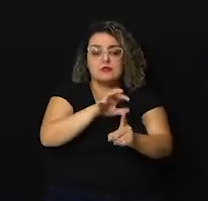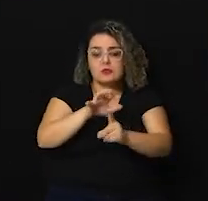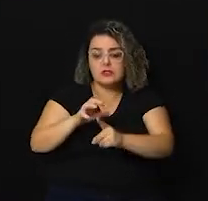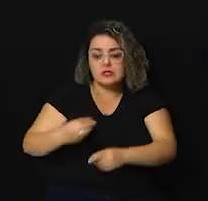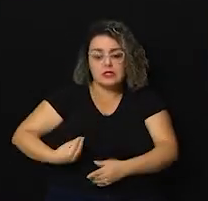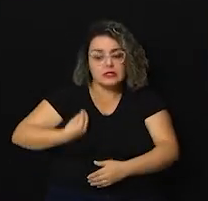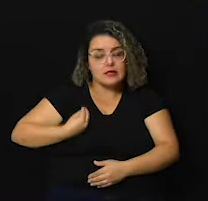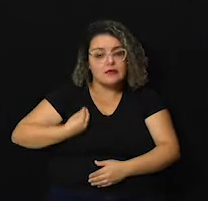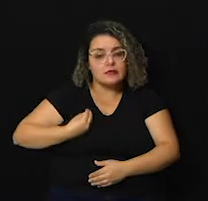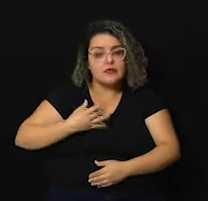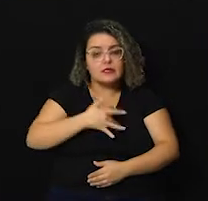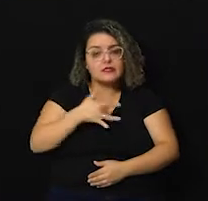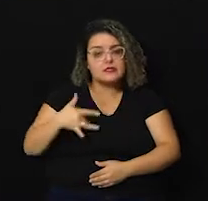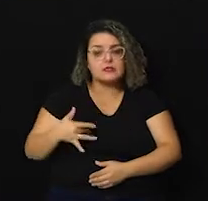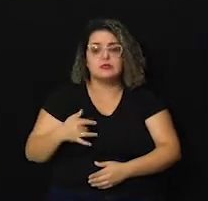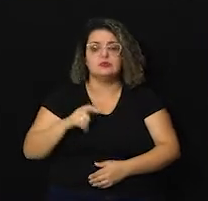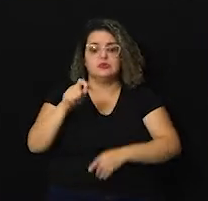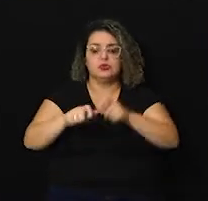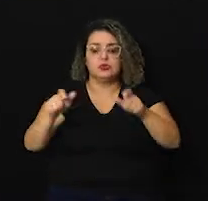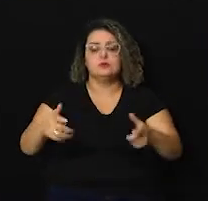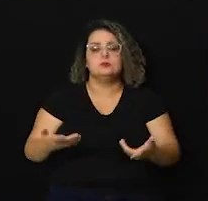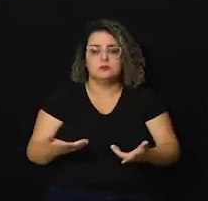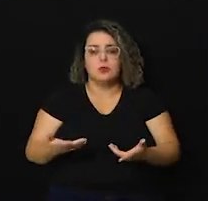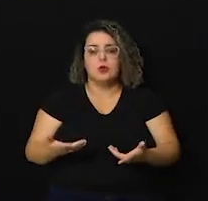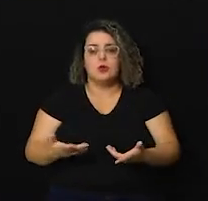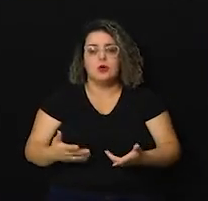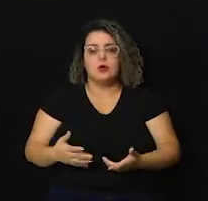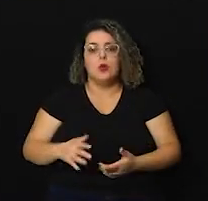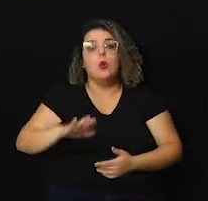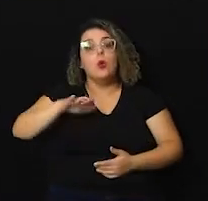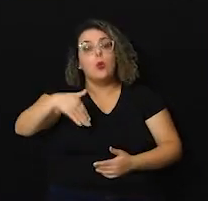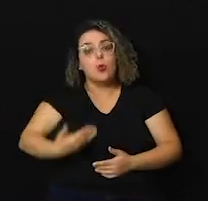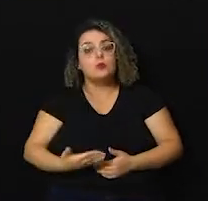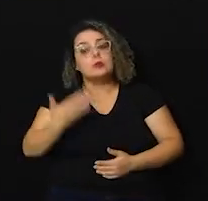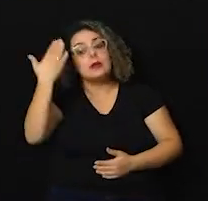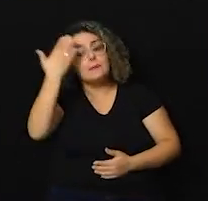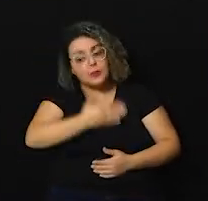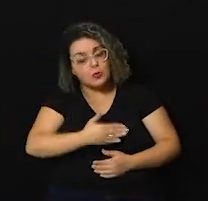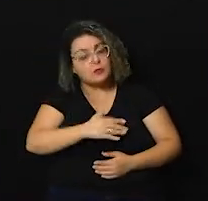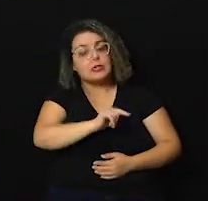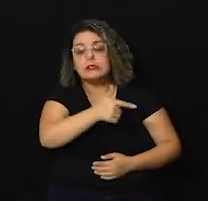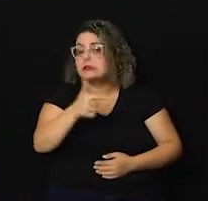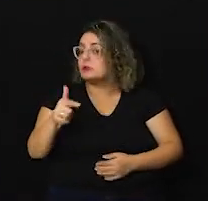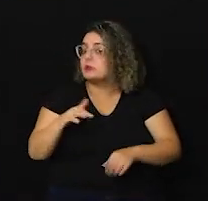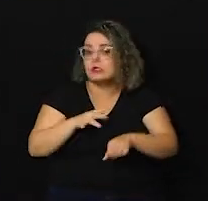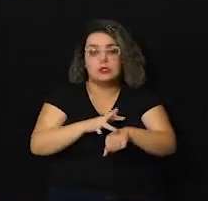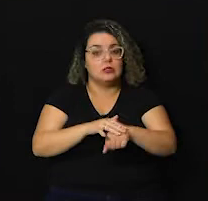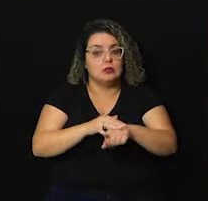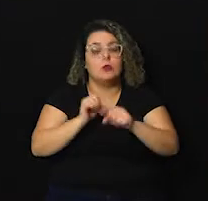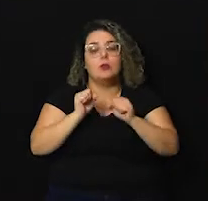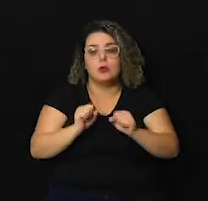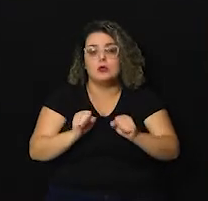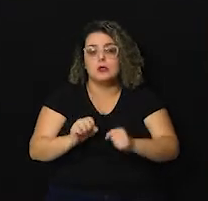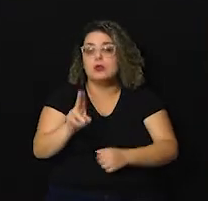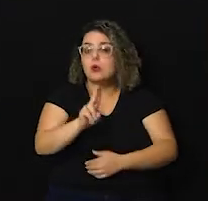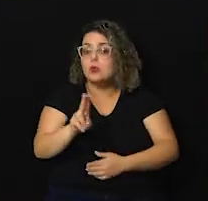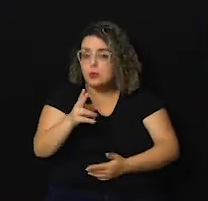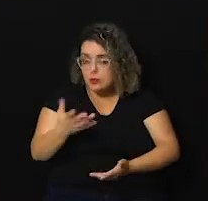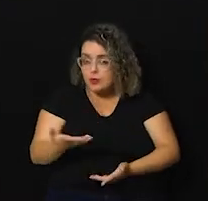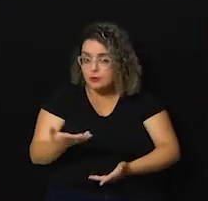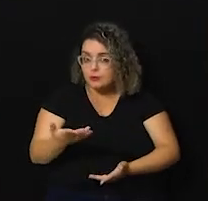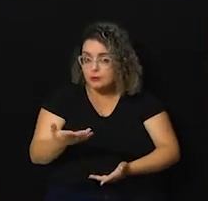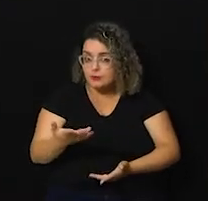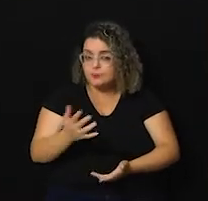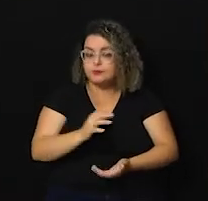necessariamente, tem que ser precavido no sentido de que só quando ela tiver prova que não causa doenças é que eles poderiam ser utilizados.